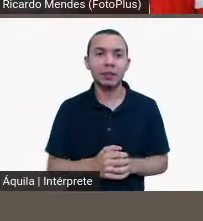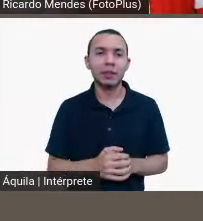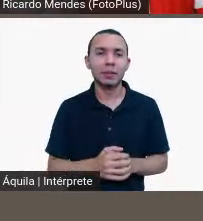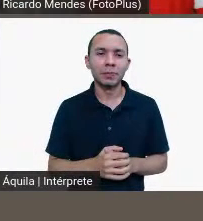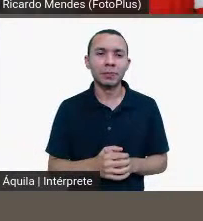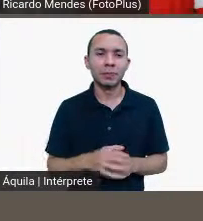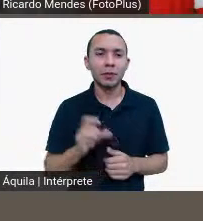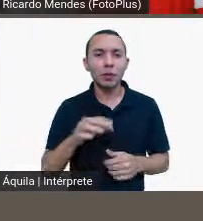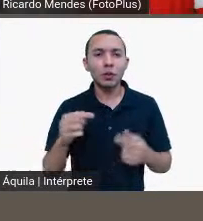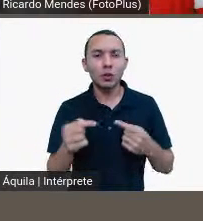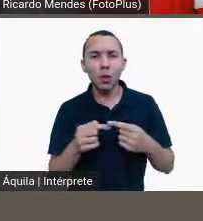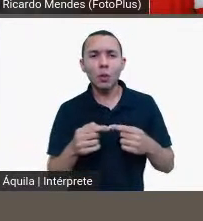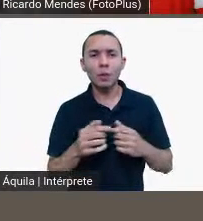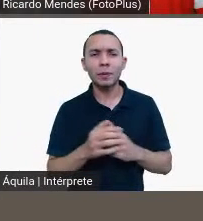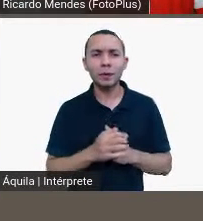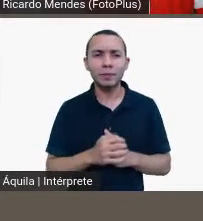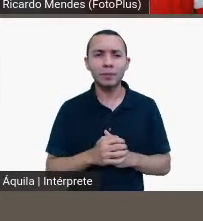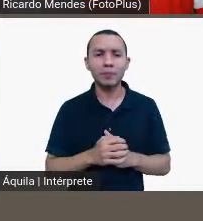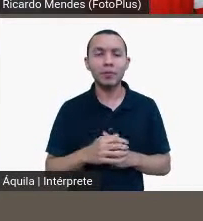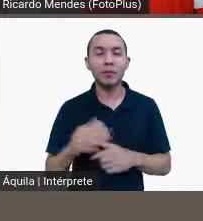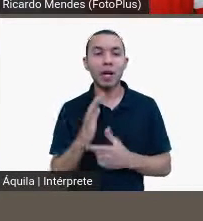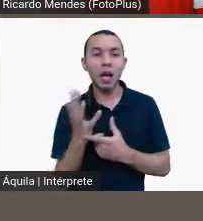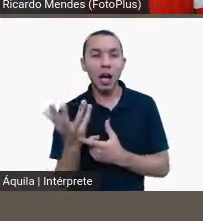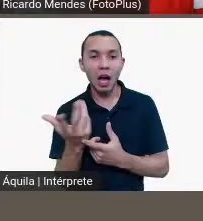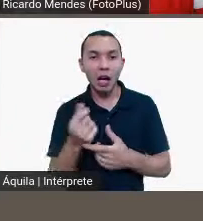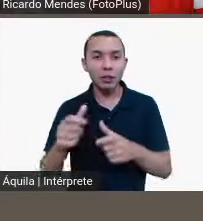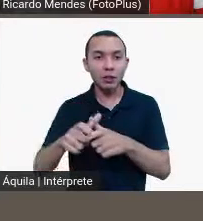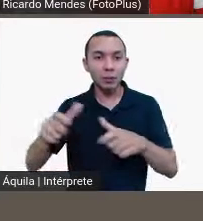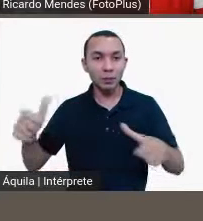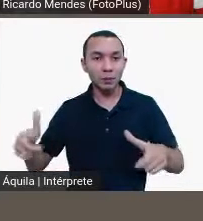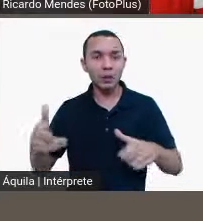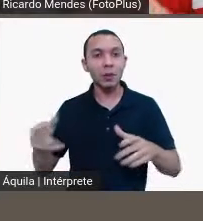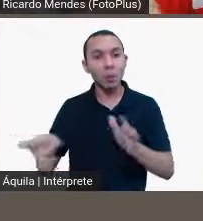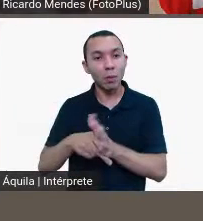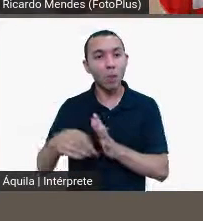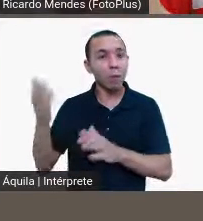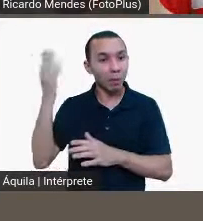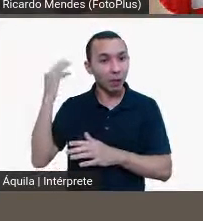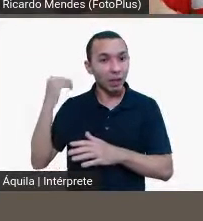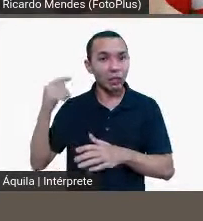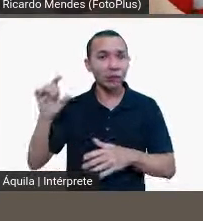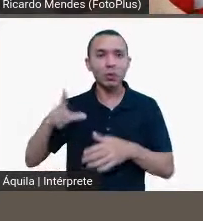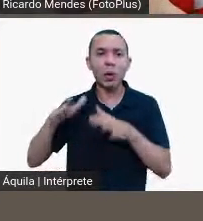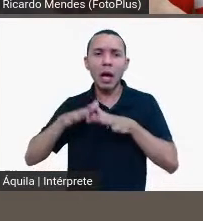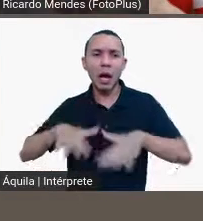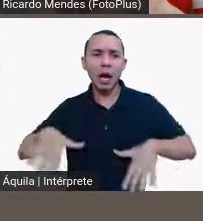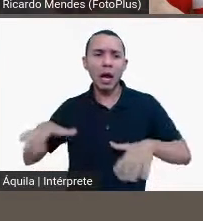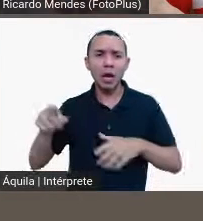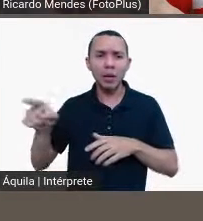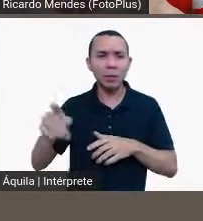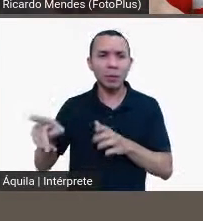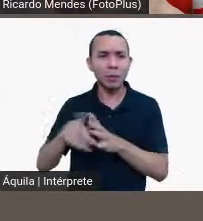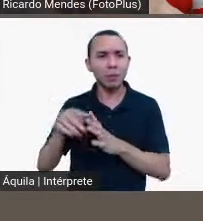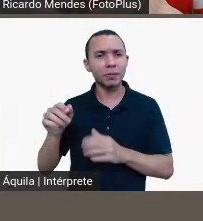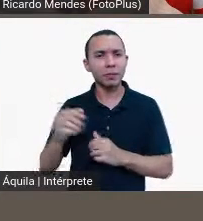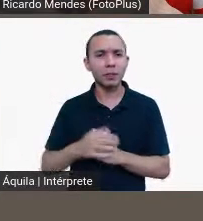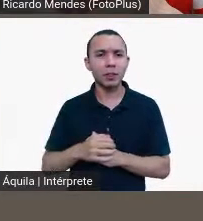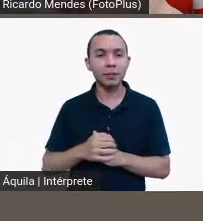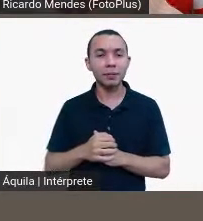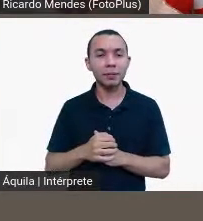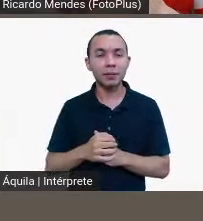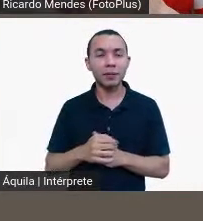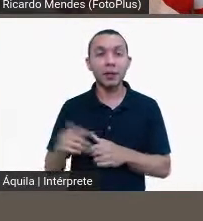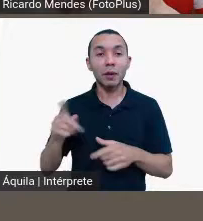apenas para apontar como pensar o campo artístico expandido da contemporaneidade não era algo pacífico, mesmo para um dos mais importantes historiadores da arte do